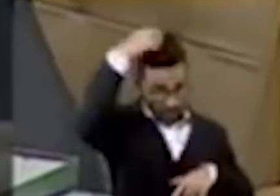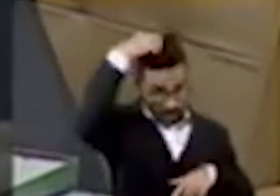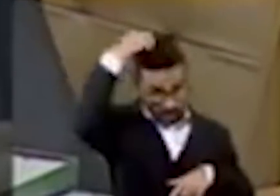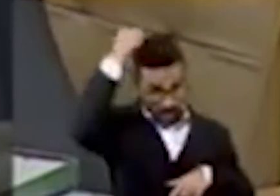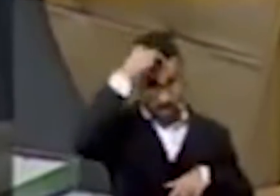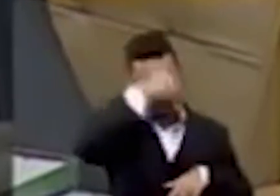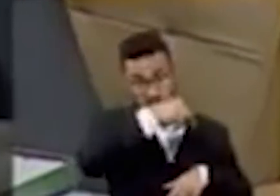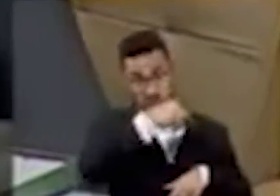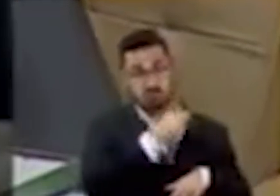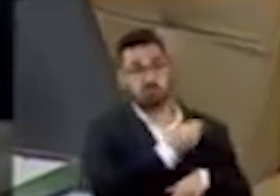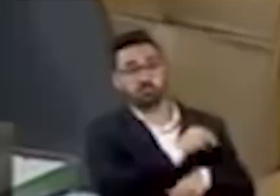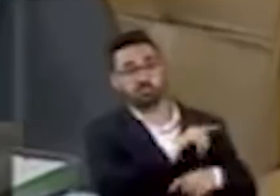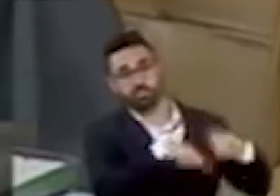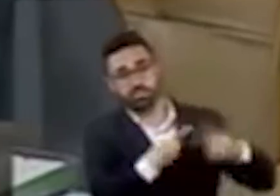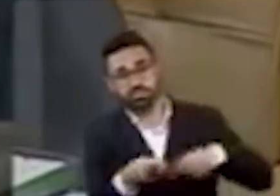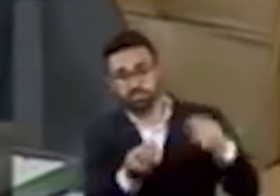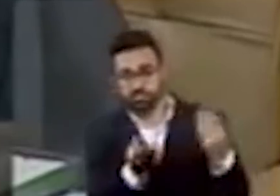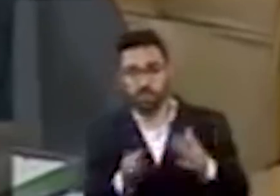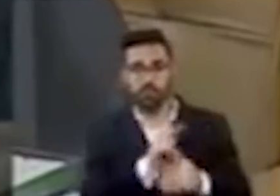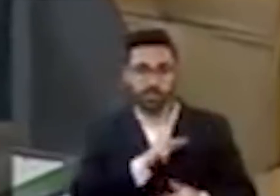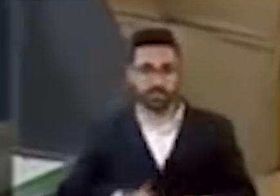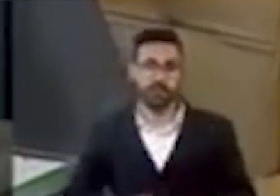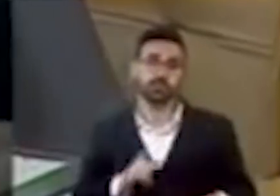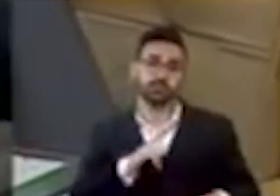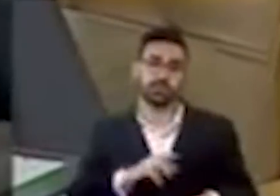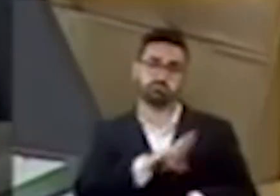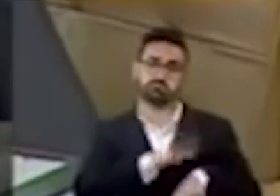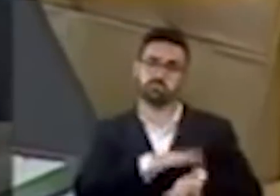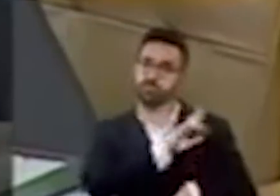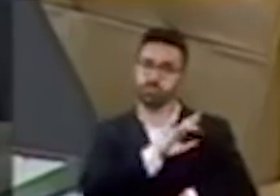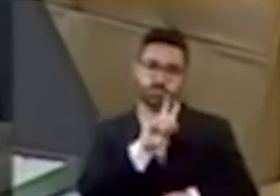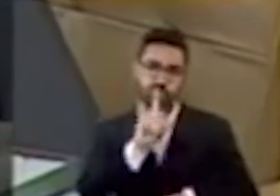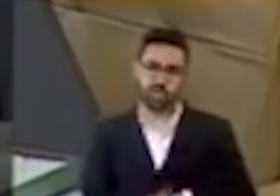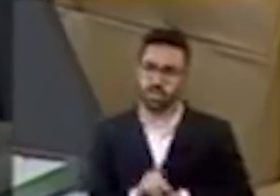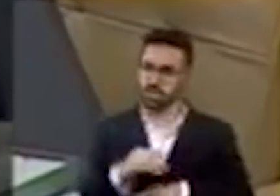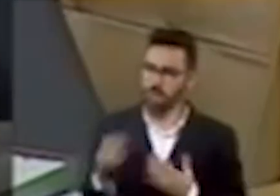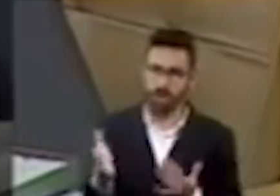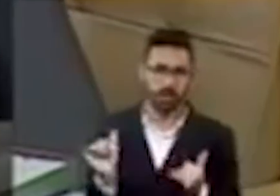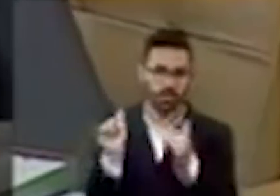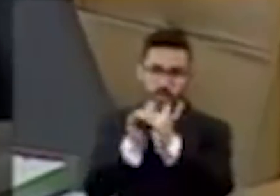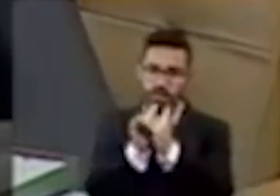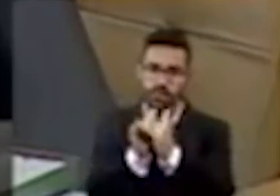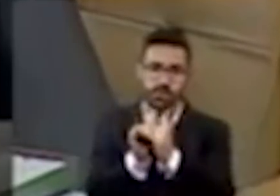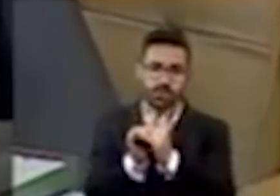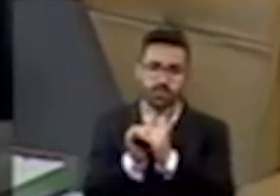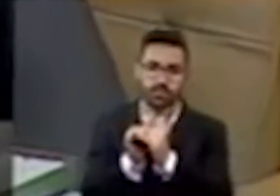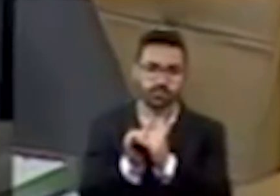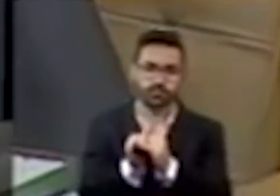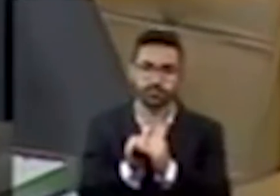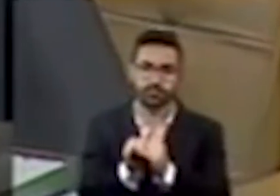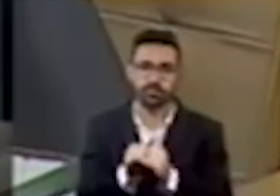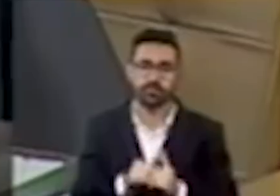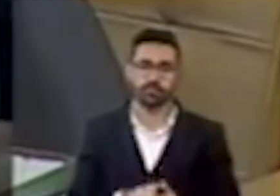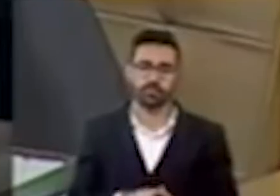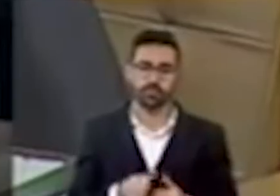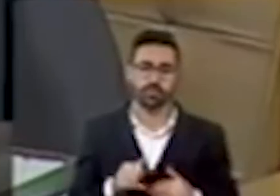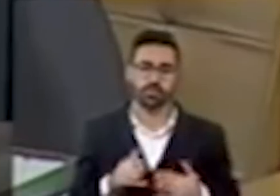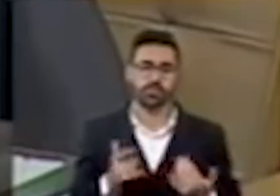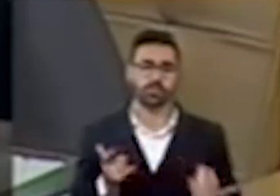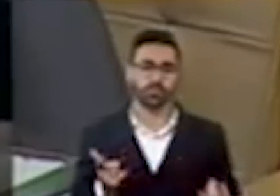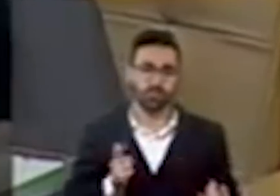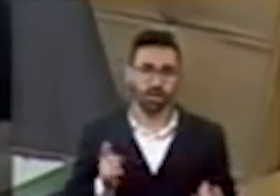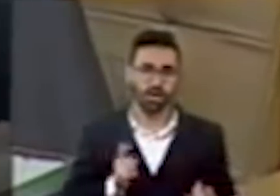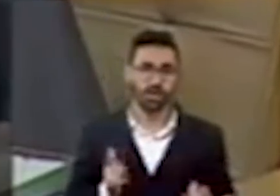difícil justificação com o Estado constitucional, que tem como premissa a sujeição de todos os poderes ao